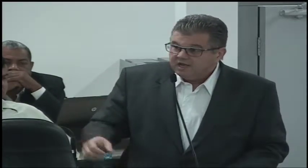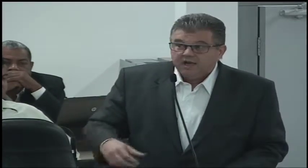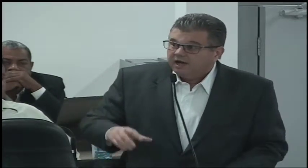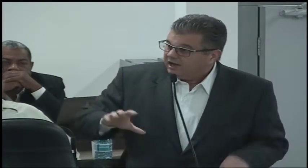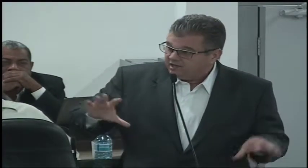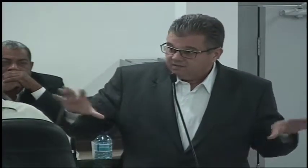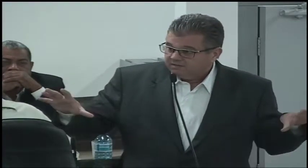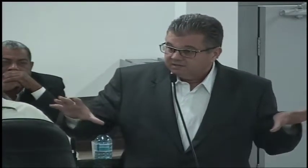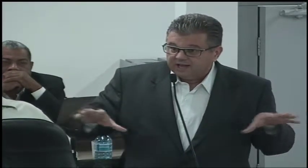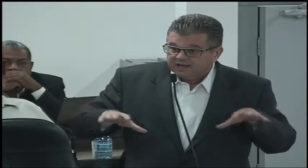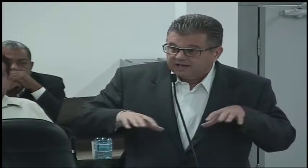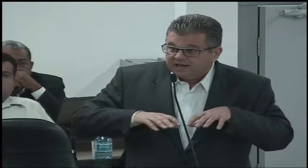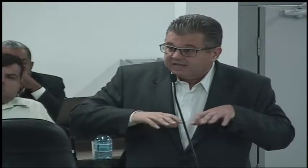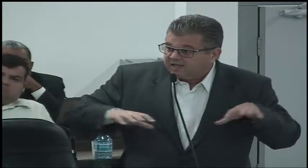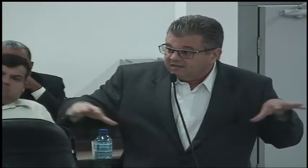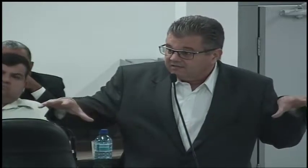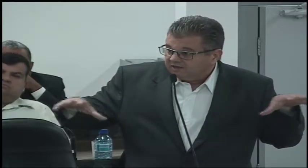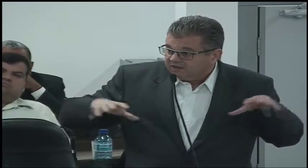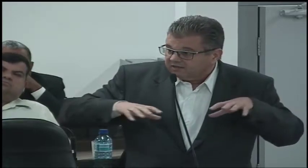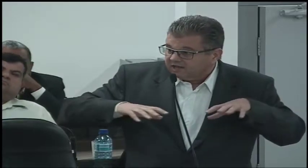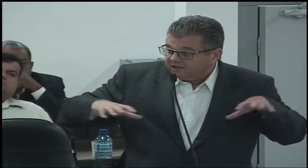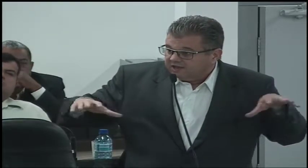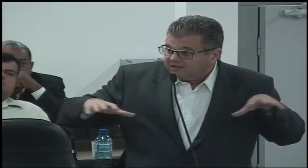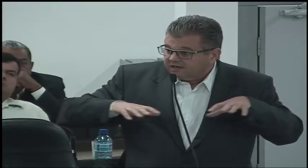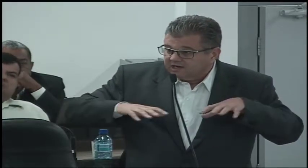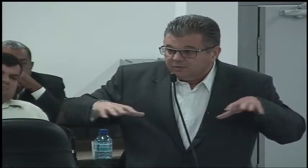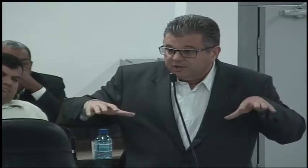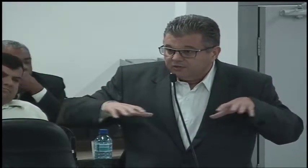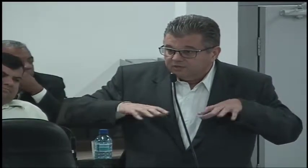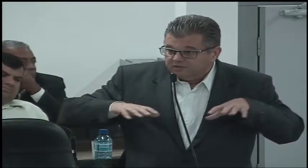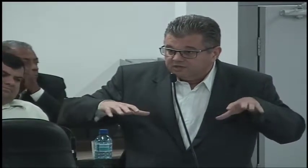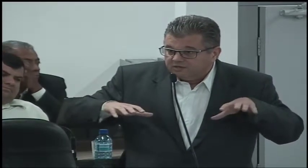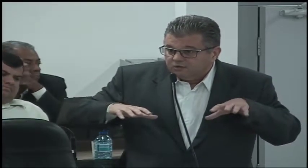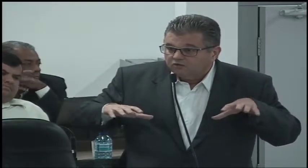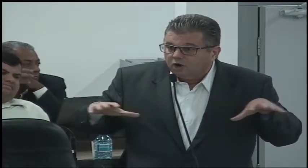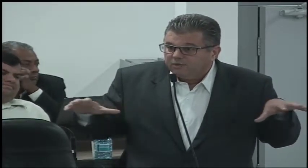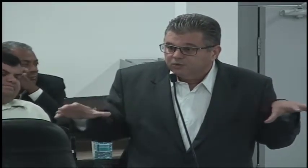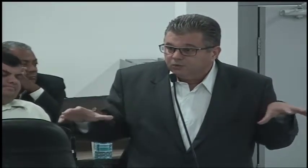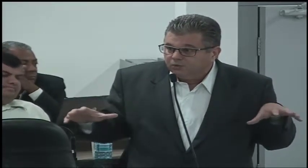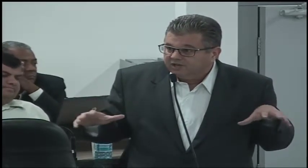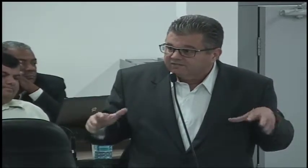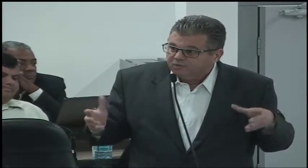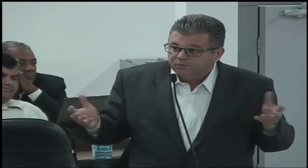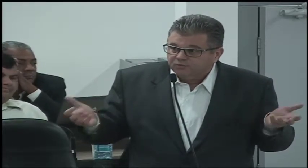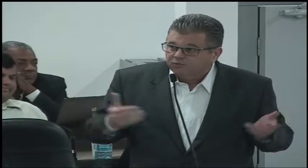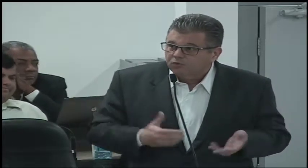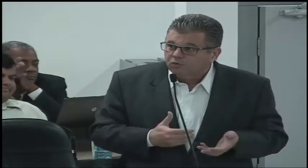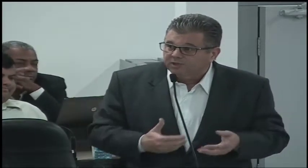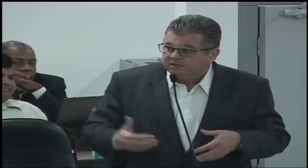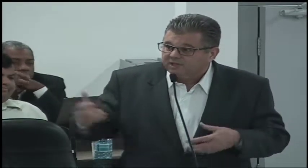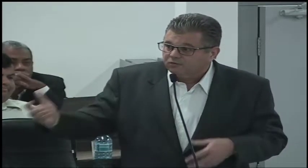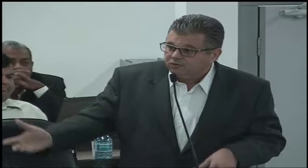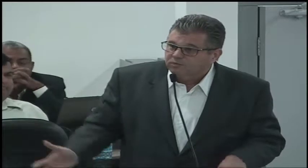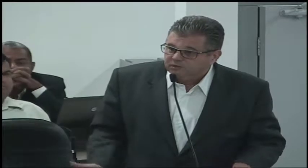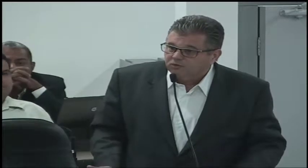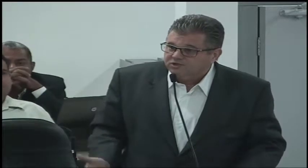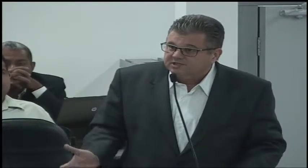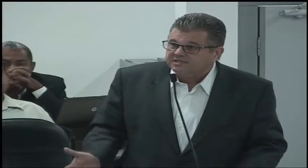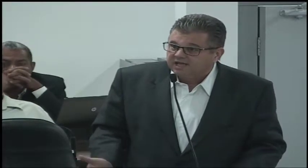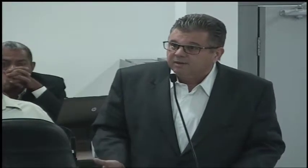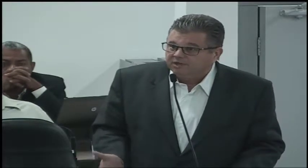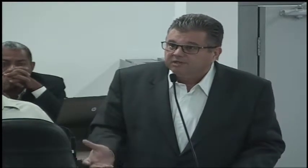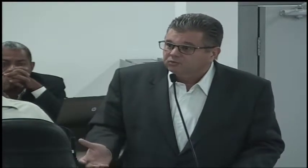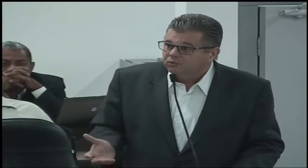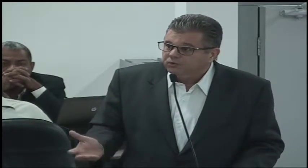reumatologista, aí dá aquela latenta, né? Daí entra naquele período de some tudo, né? Fala, puta, eu sou incompetente e o